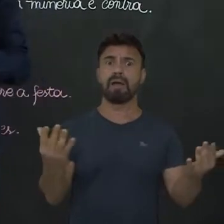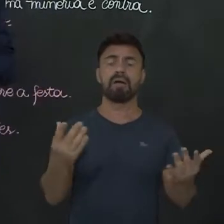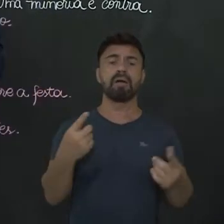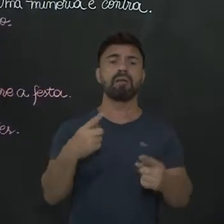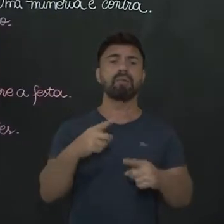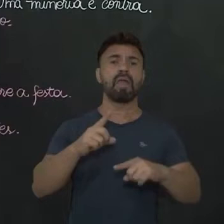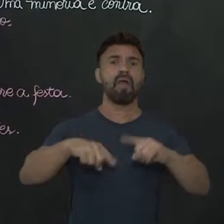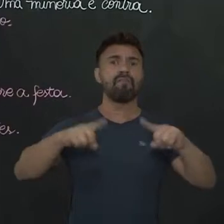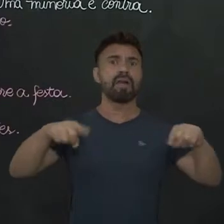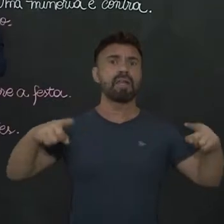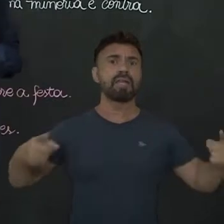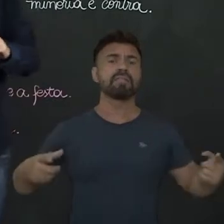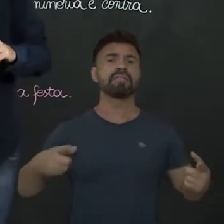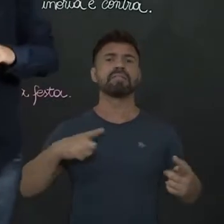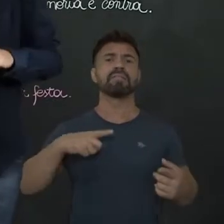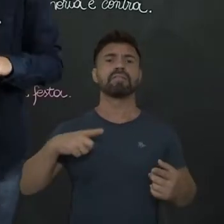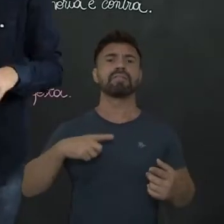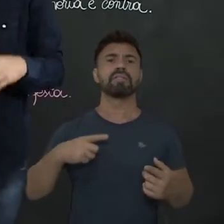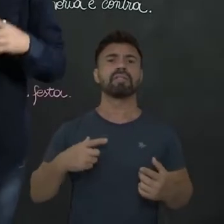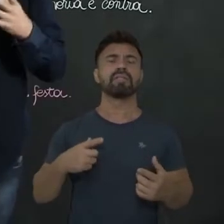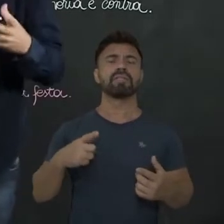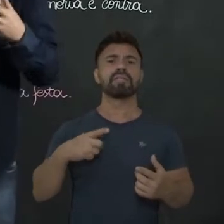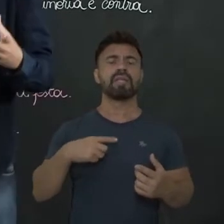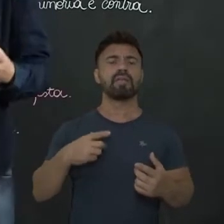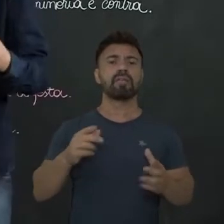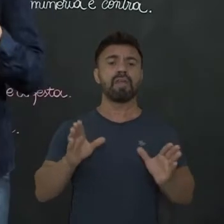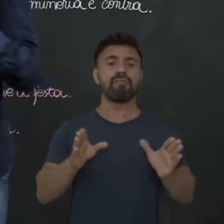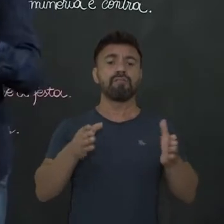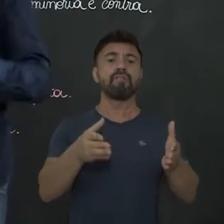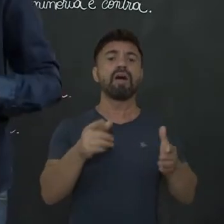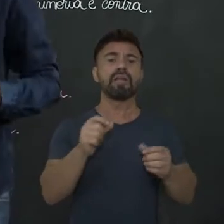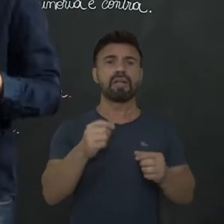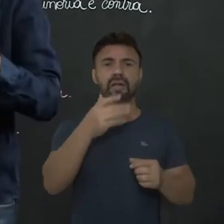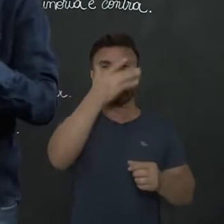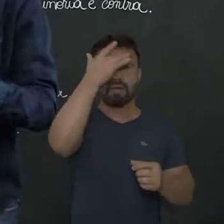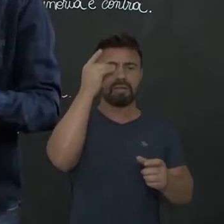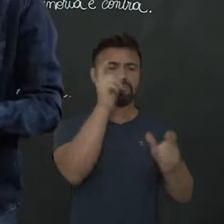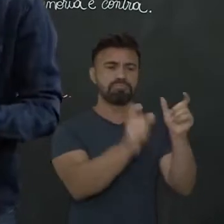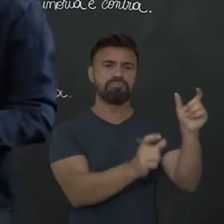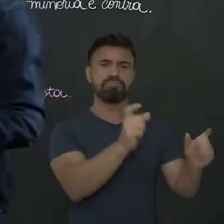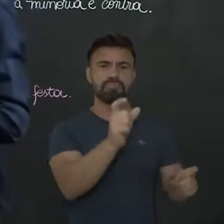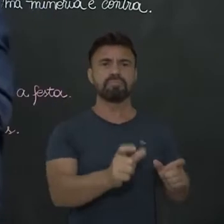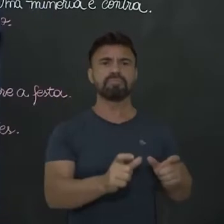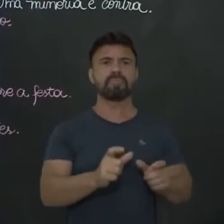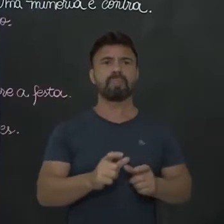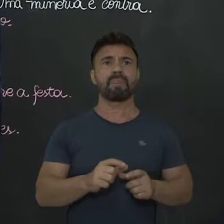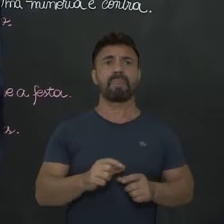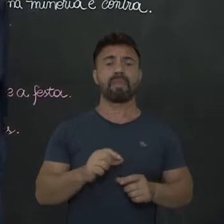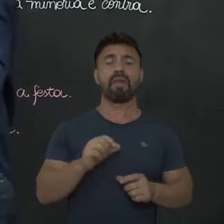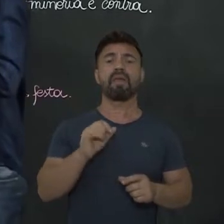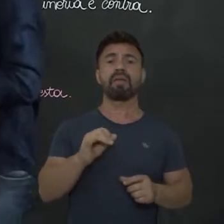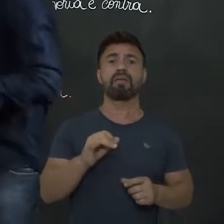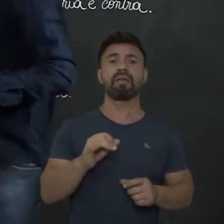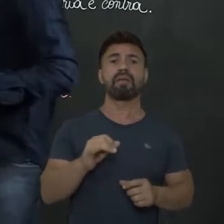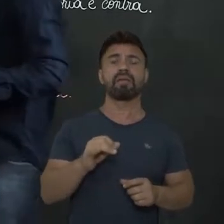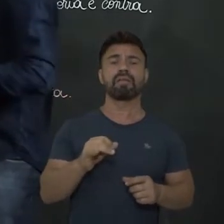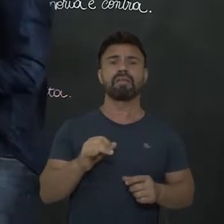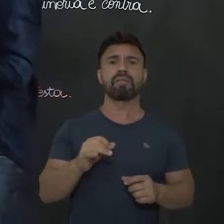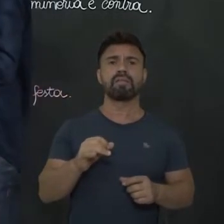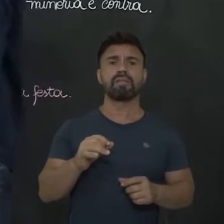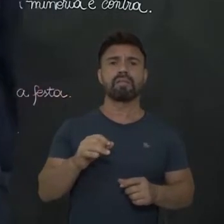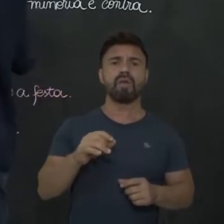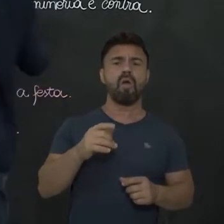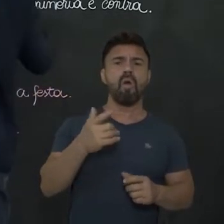uma variação possível, que é o uso do verbo no singular, se eu quiser enfatizar esse sujeito, essa pessoa. Mas quando eu me refiro a um no meio